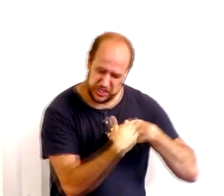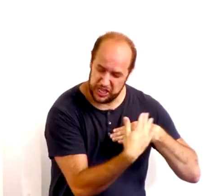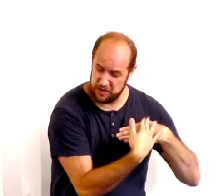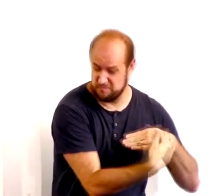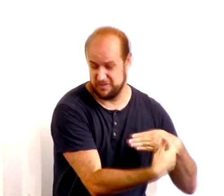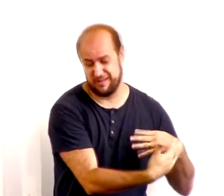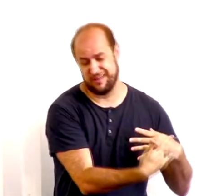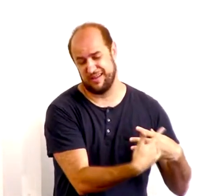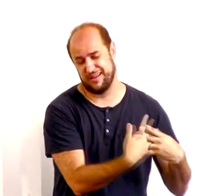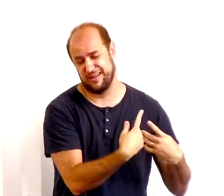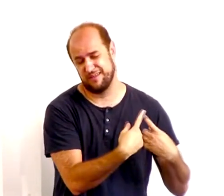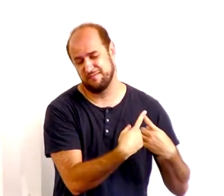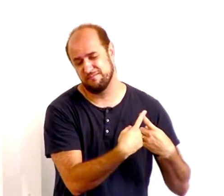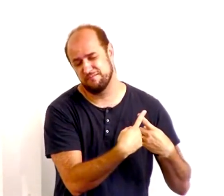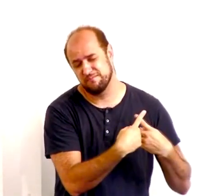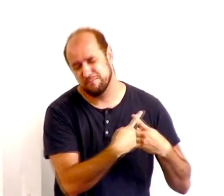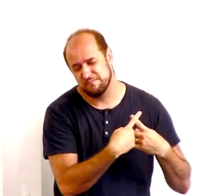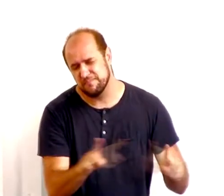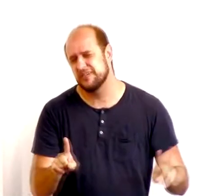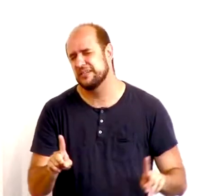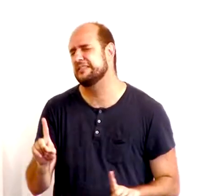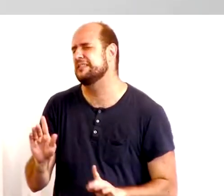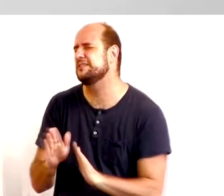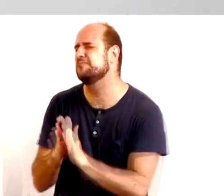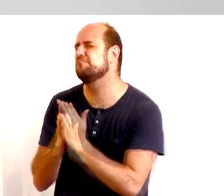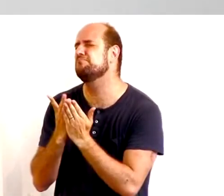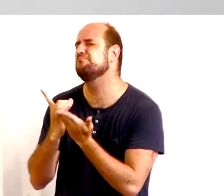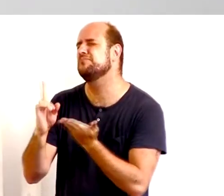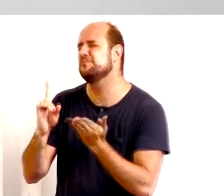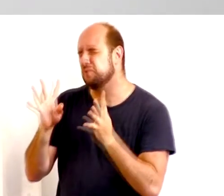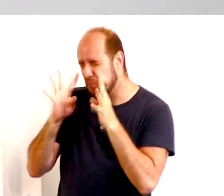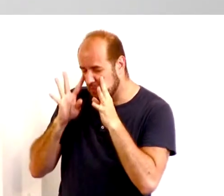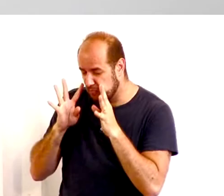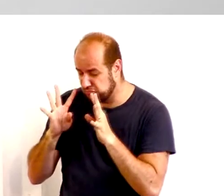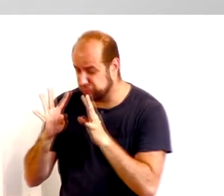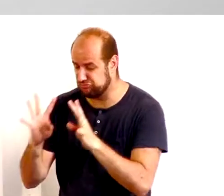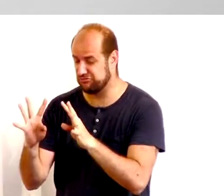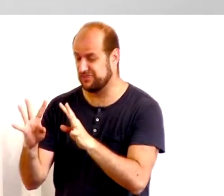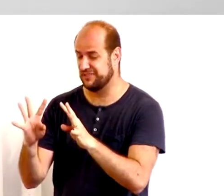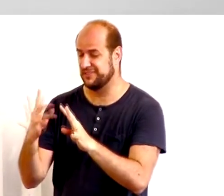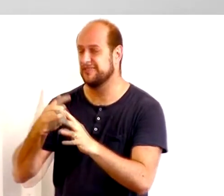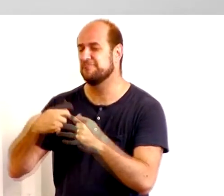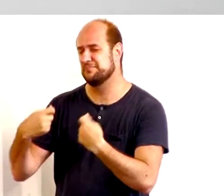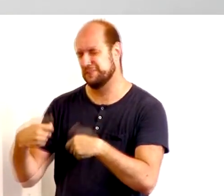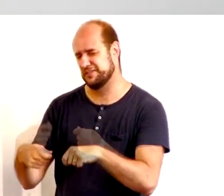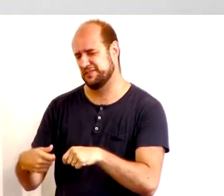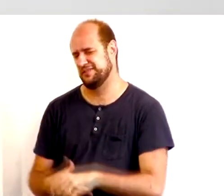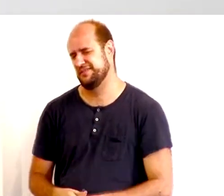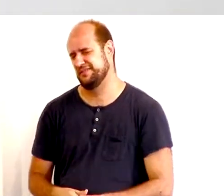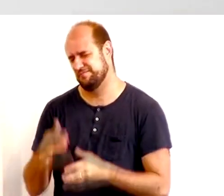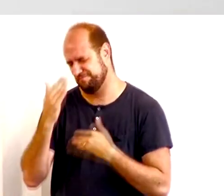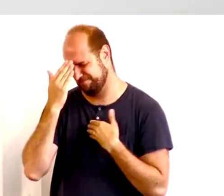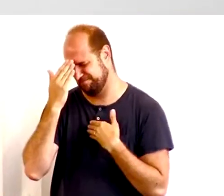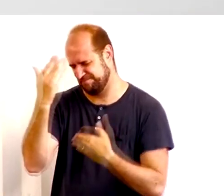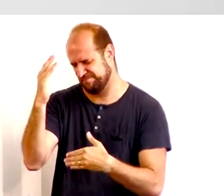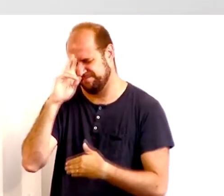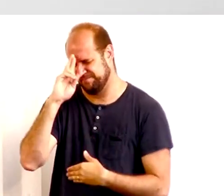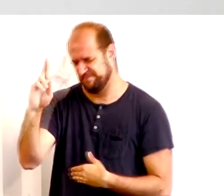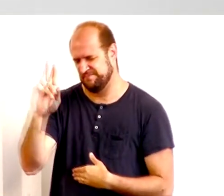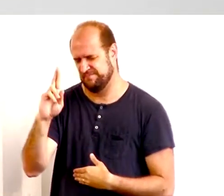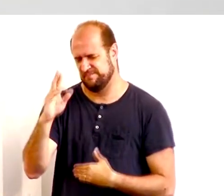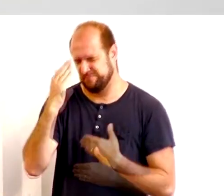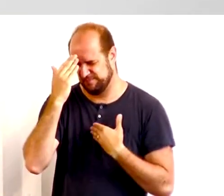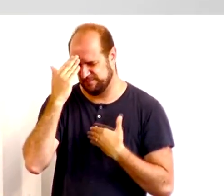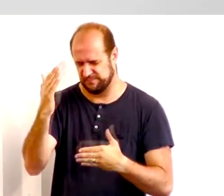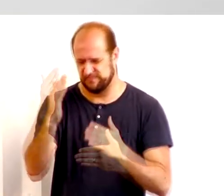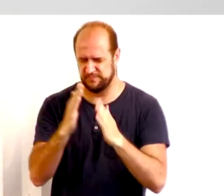isso, mas a tua palavra nos faz ligar muito para isso. Eu te agradeço por isso. Muito obrigado, Senhor.